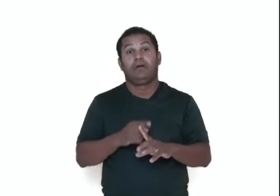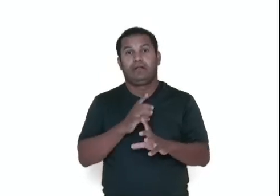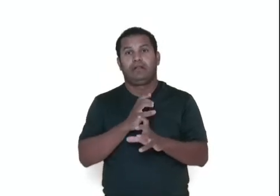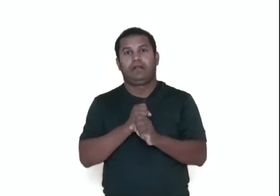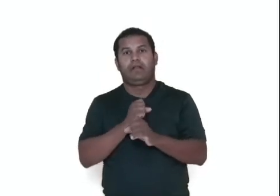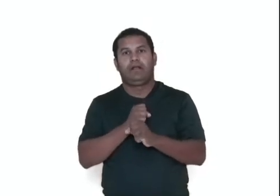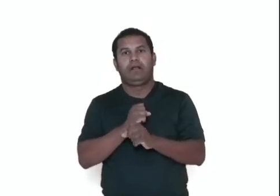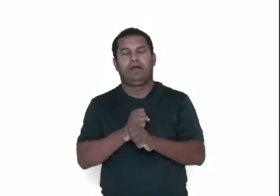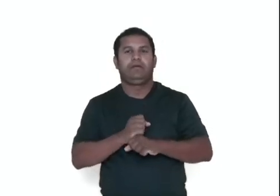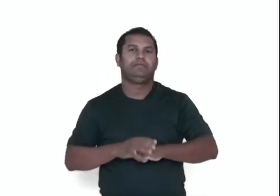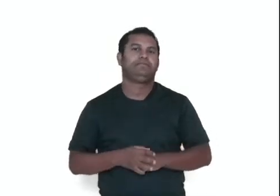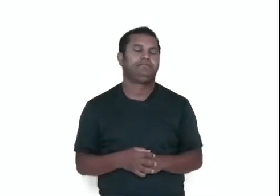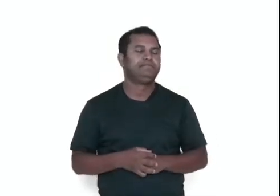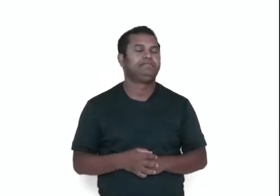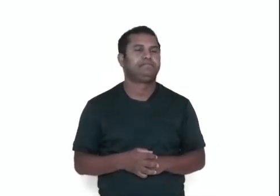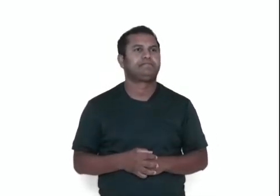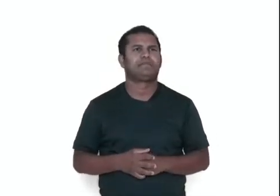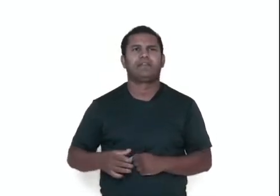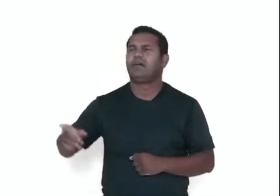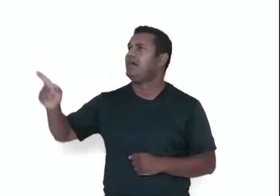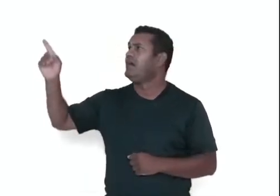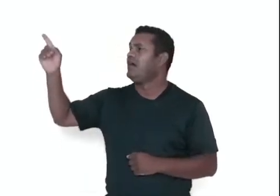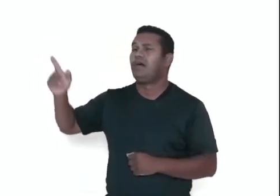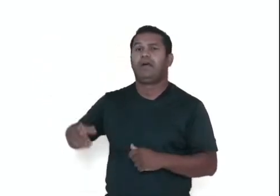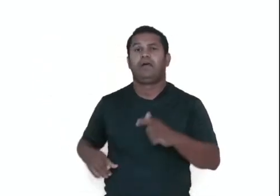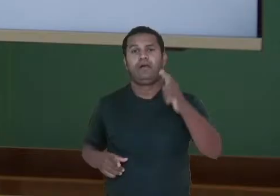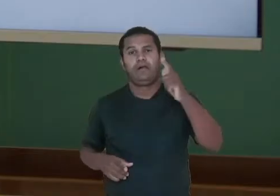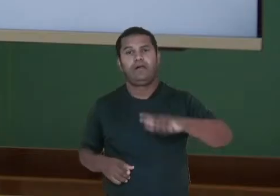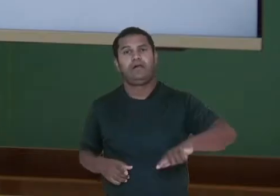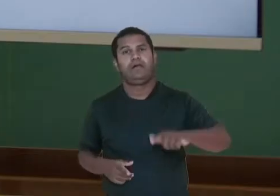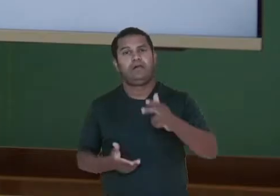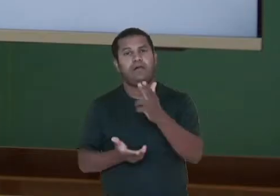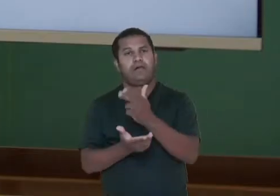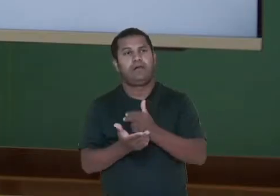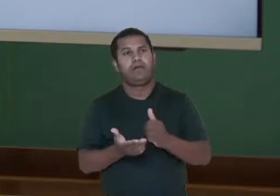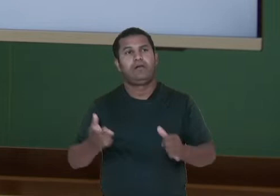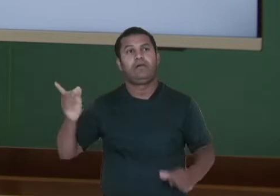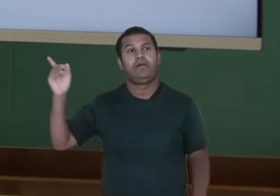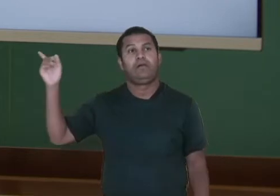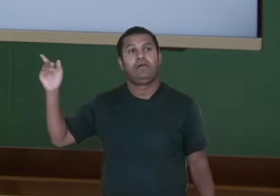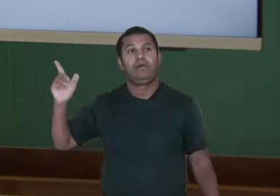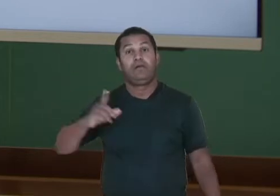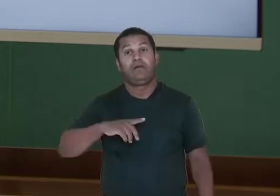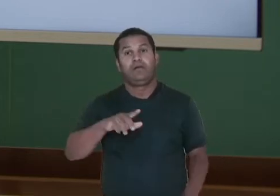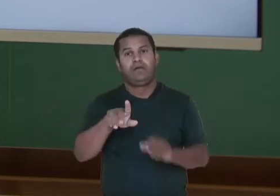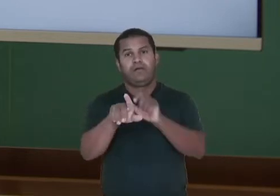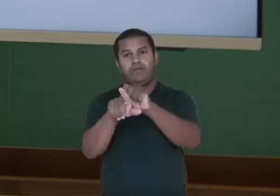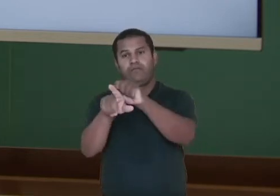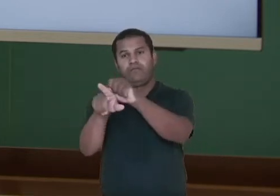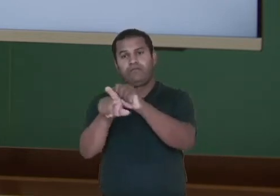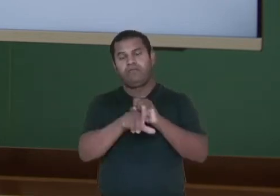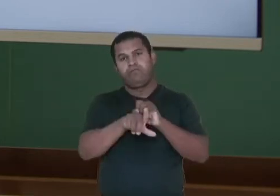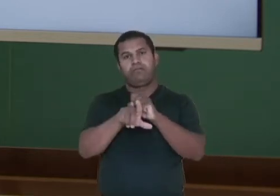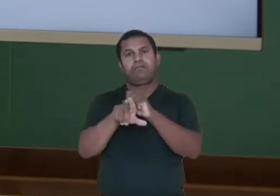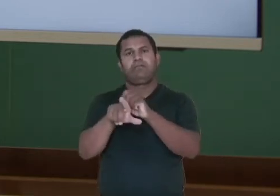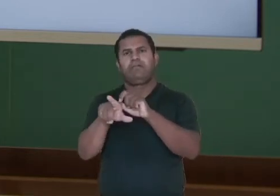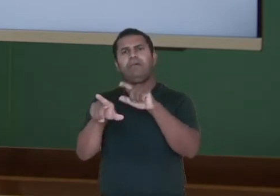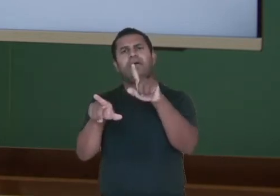tende a ir para trás após um disparo de um projétil? Por quê? Qual é o motivo disso?